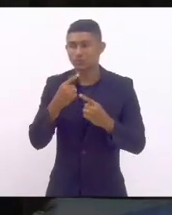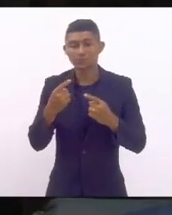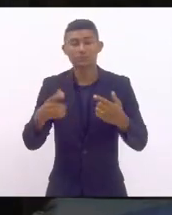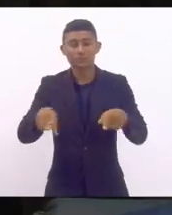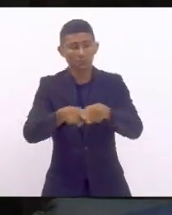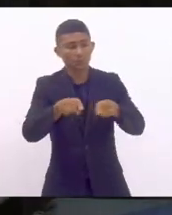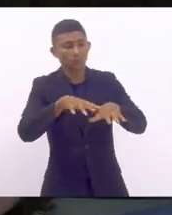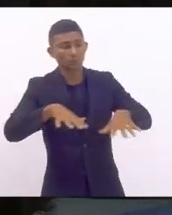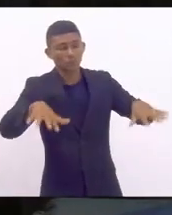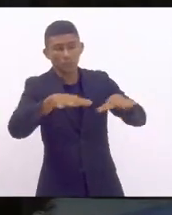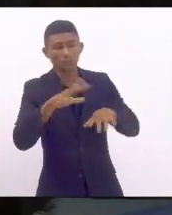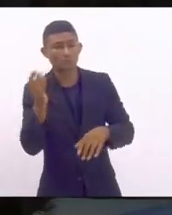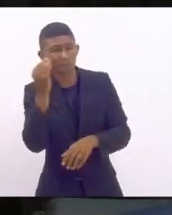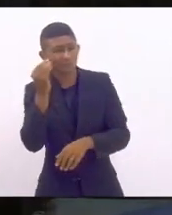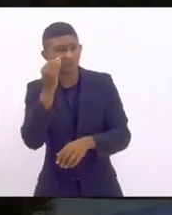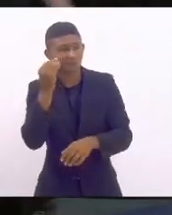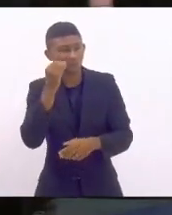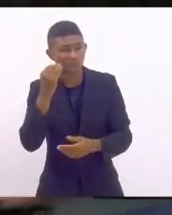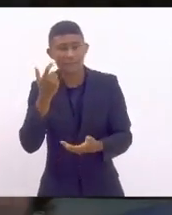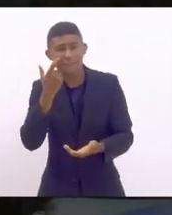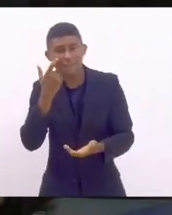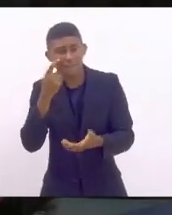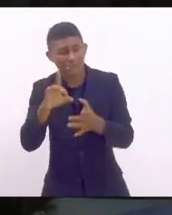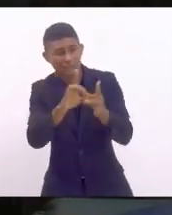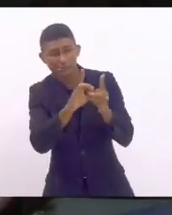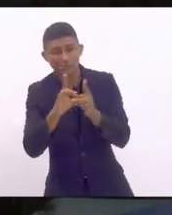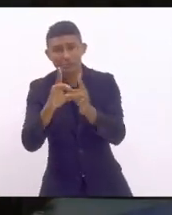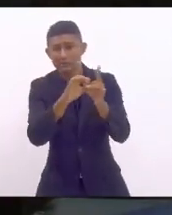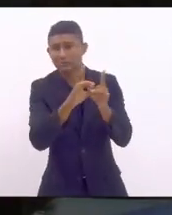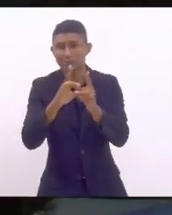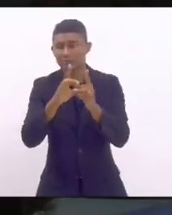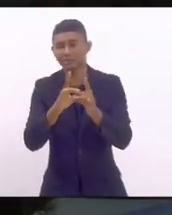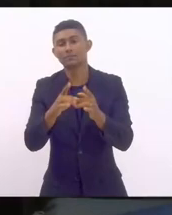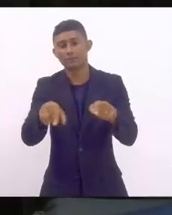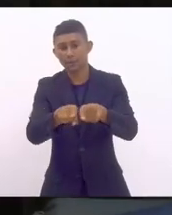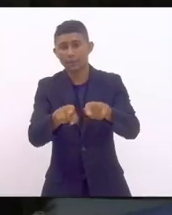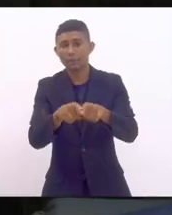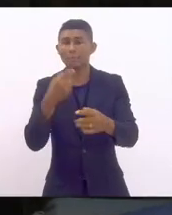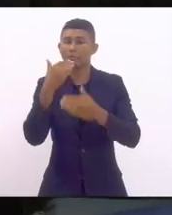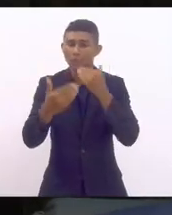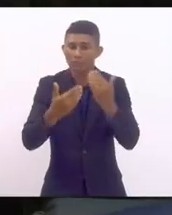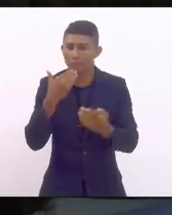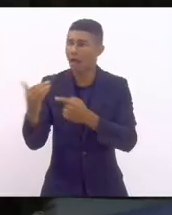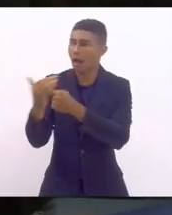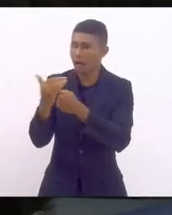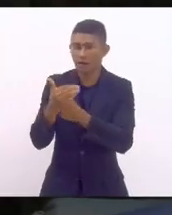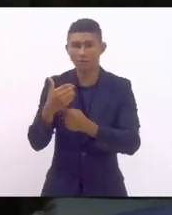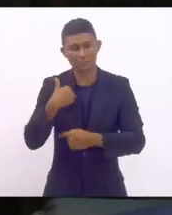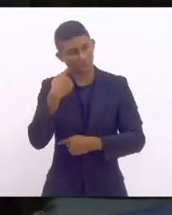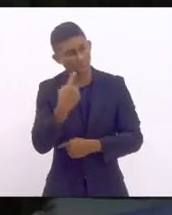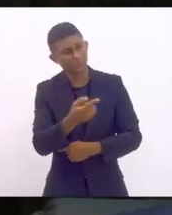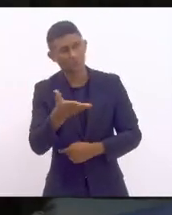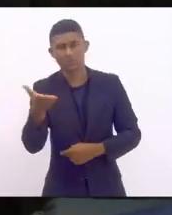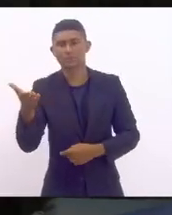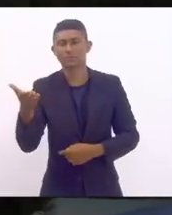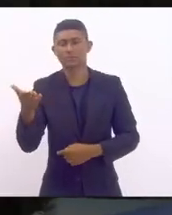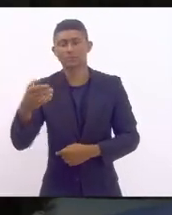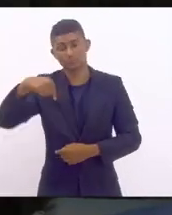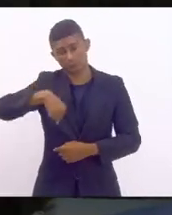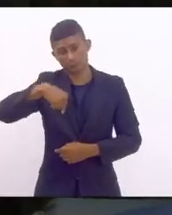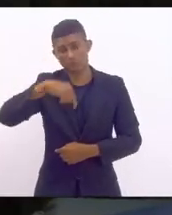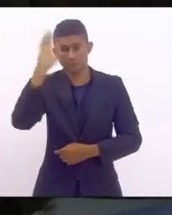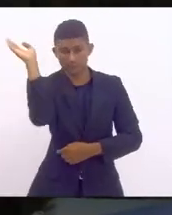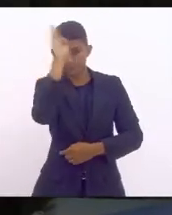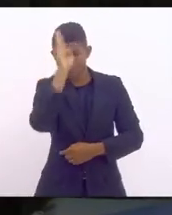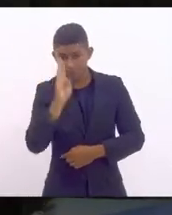coletivamente ampliar as forças abrir os braços e dizer nos ajudem e não é possível um país desse